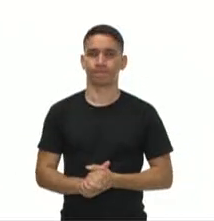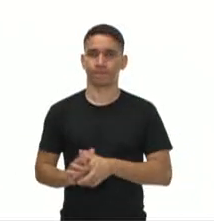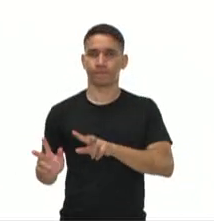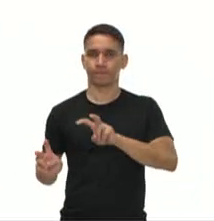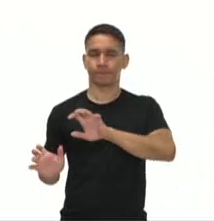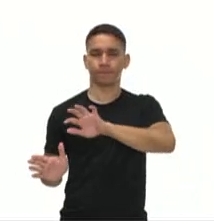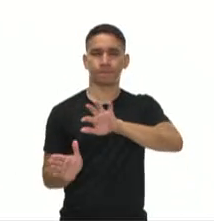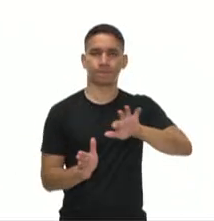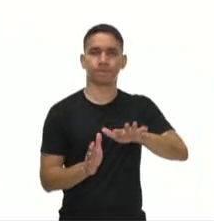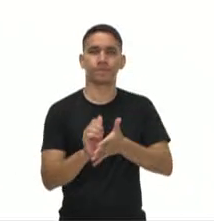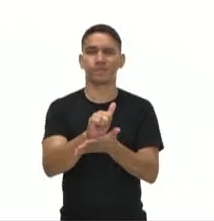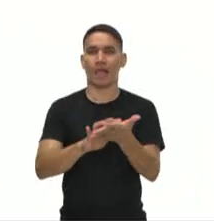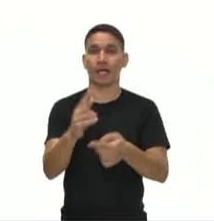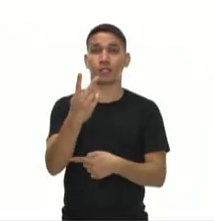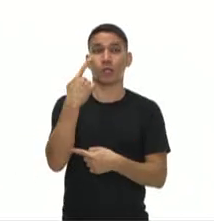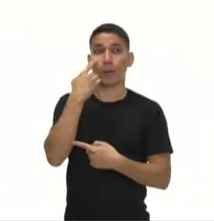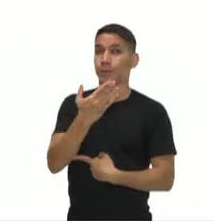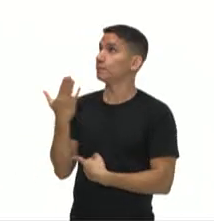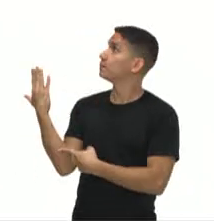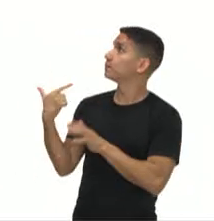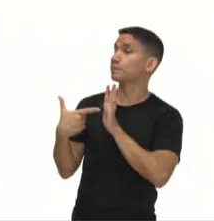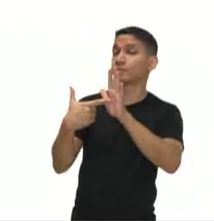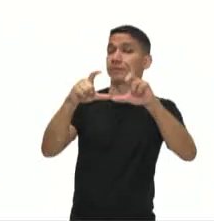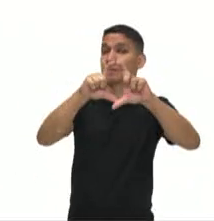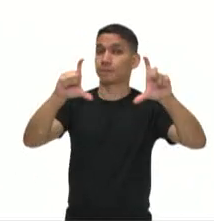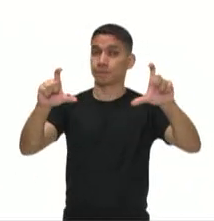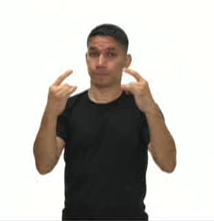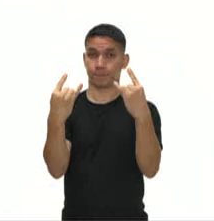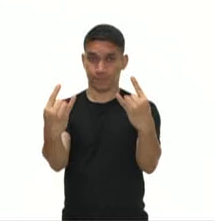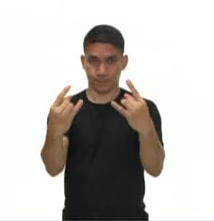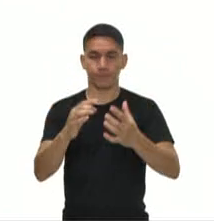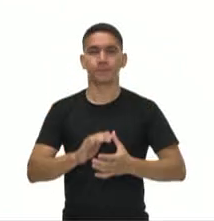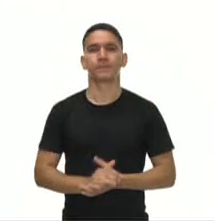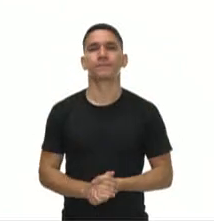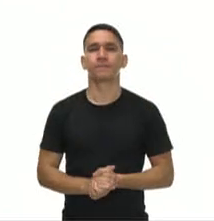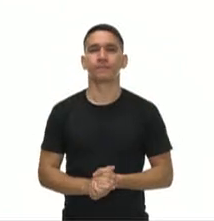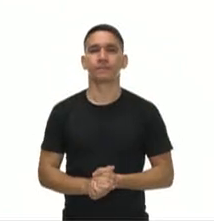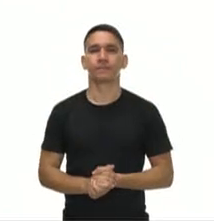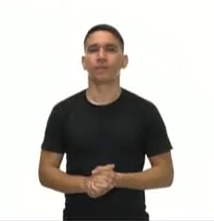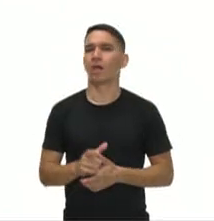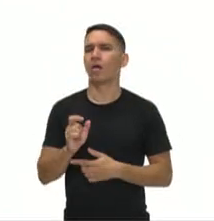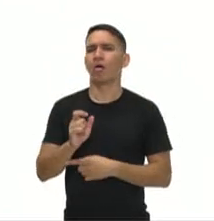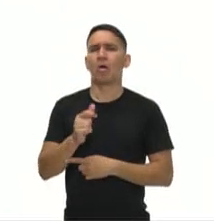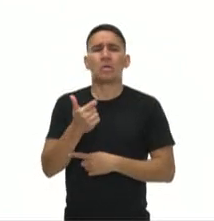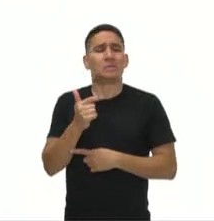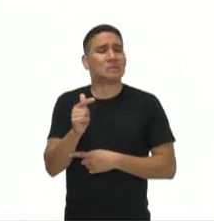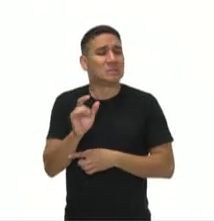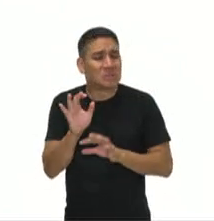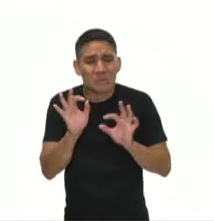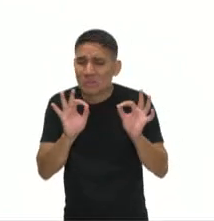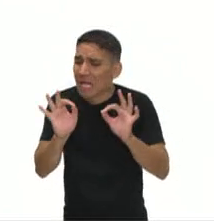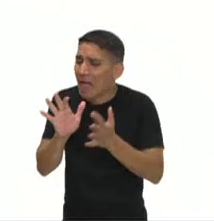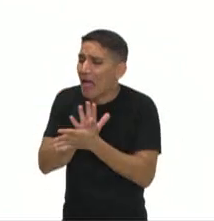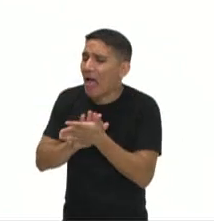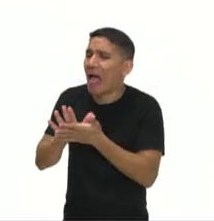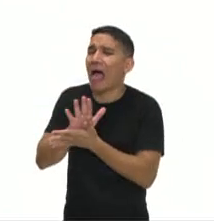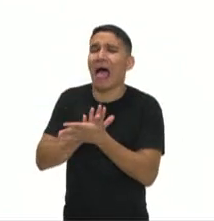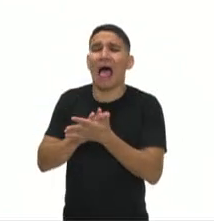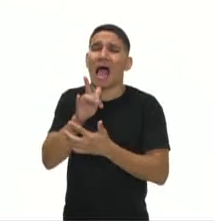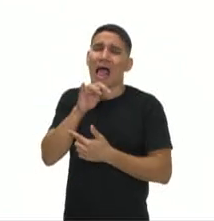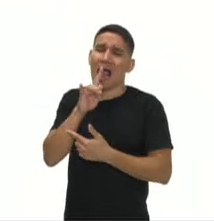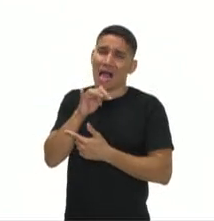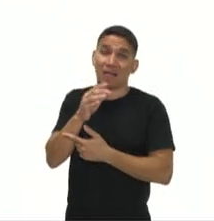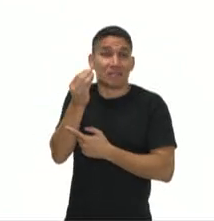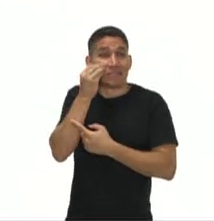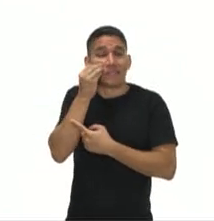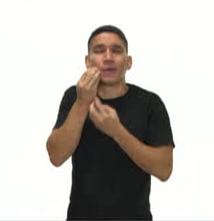Atividade 2, eu destaco para você o seguinte fragmento. E nem sombra de água. O jeito era juntar saliva